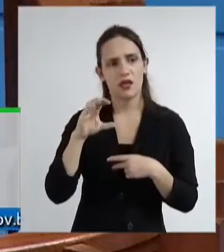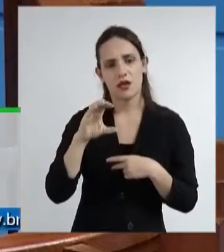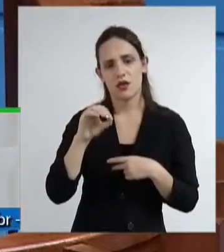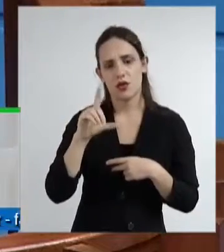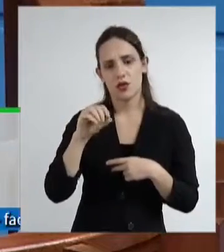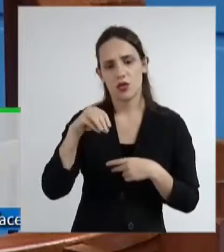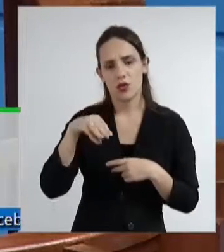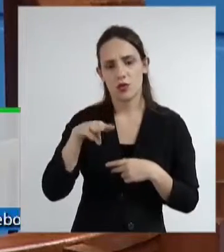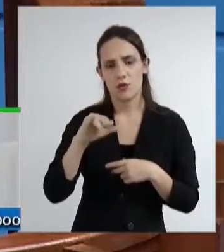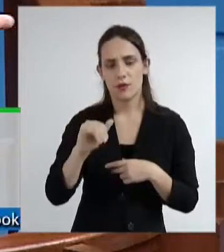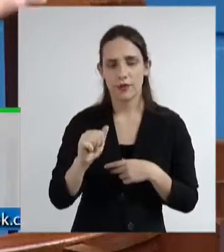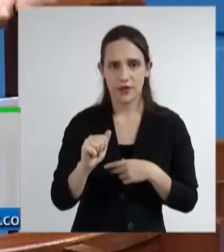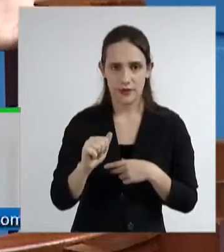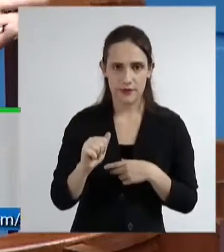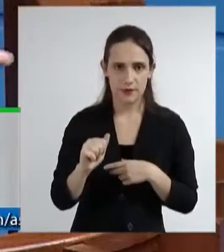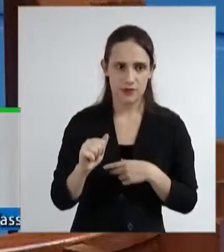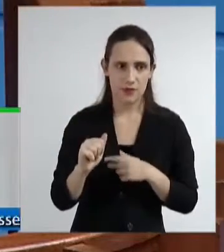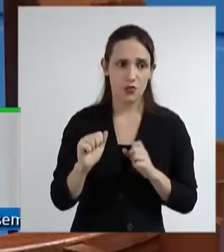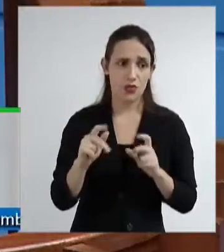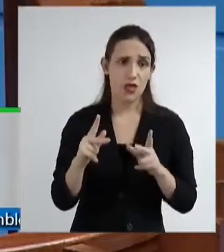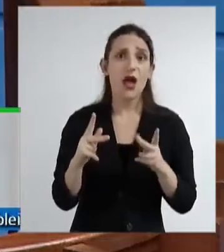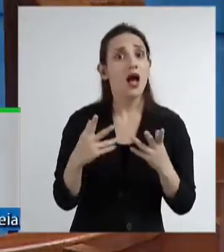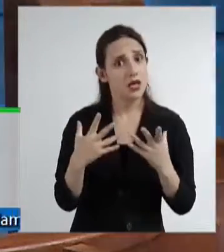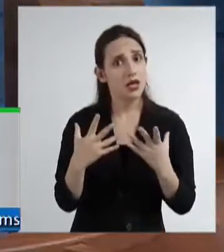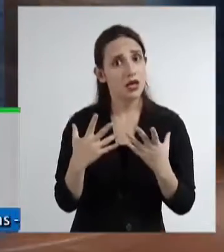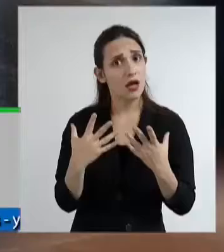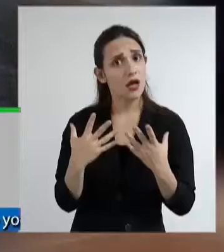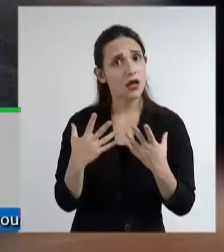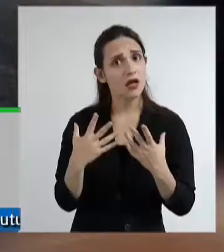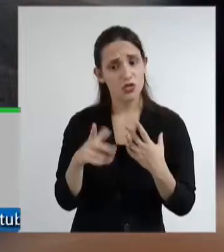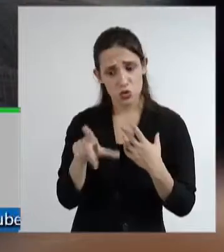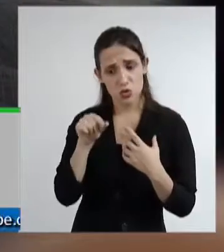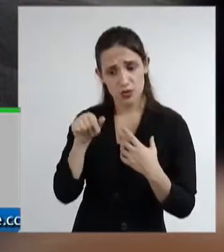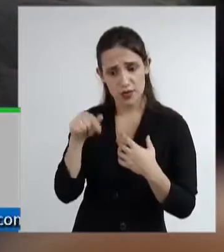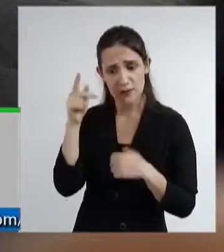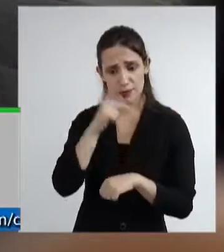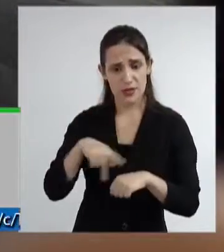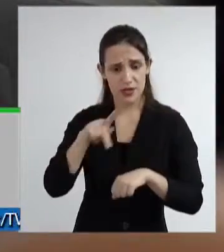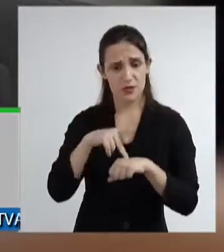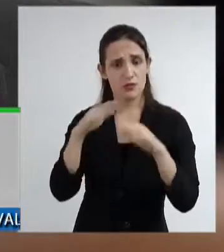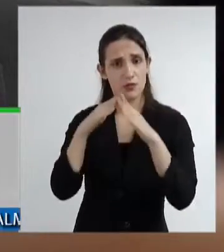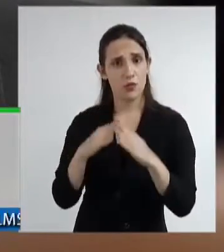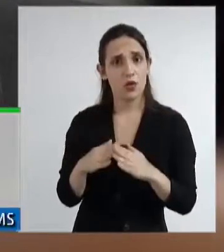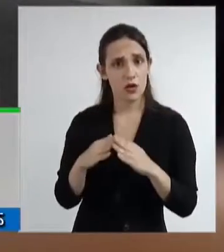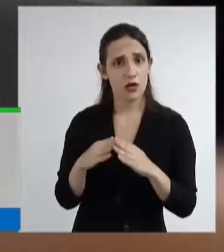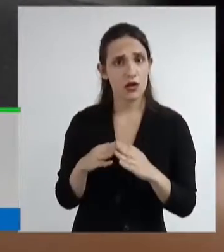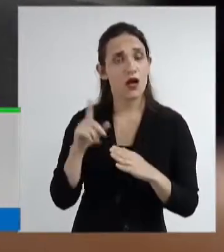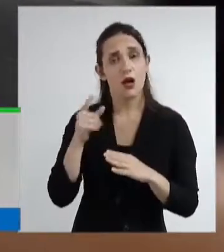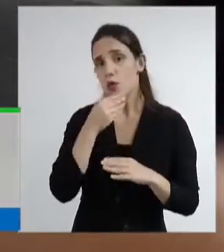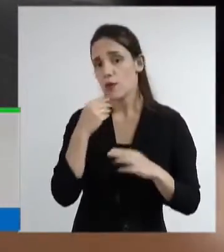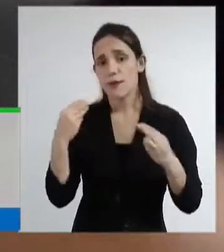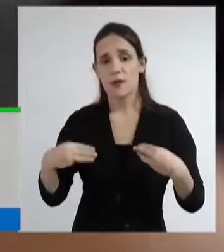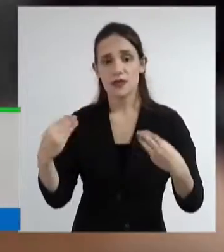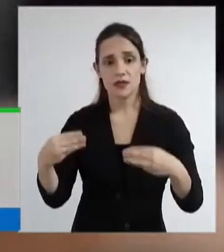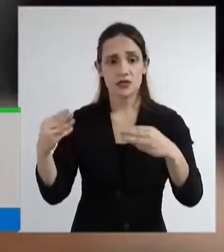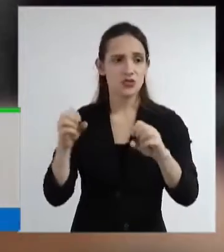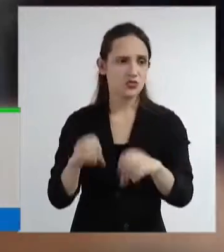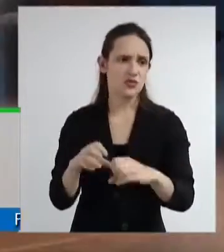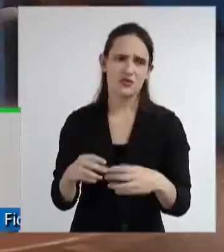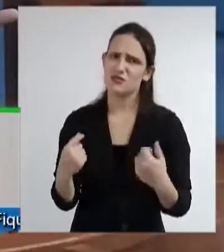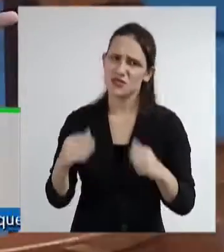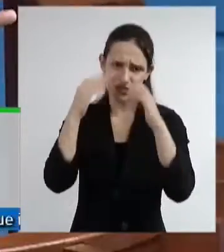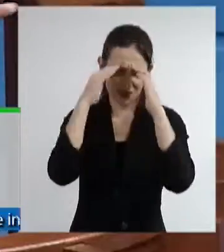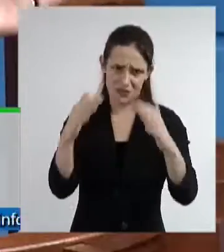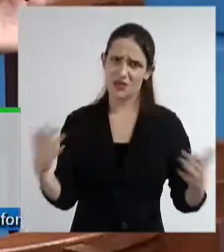carregado, né? Mas adotou o nosso país para morar. É o ministro da Educação do nosso país, ele tem que